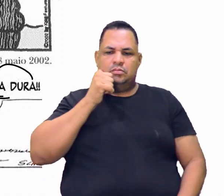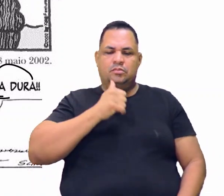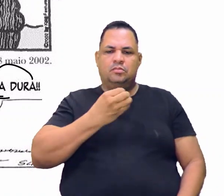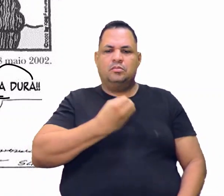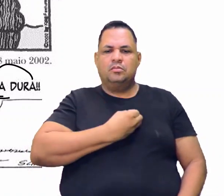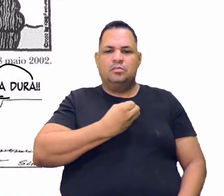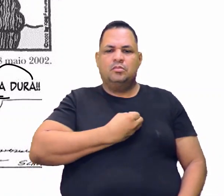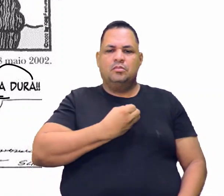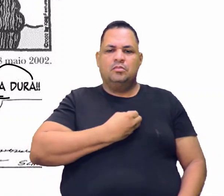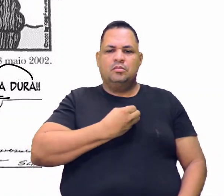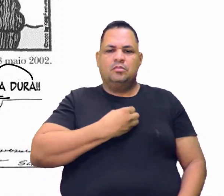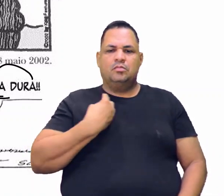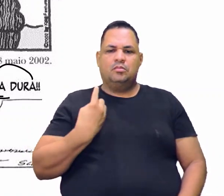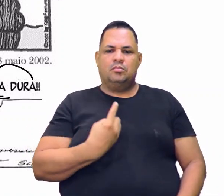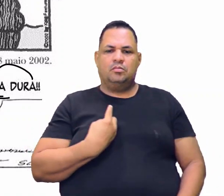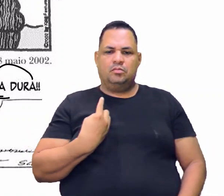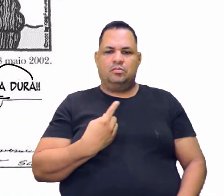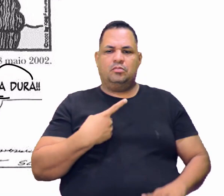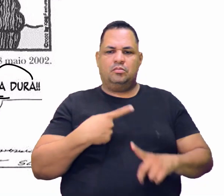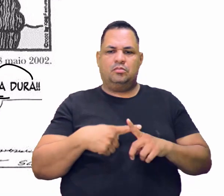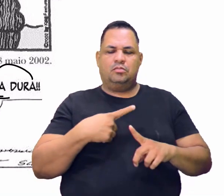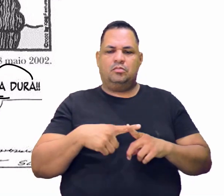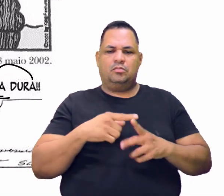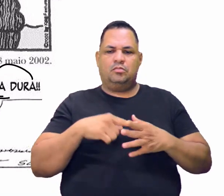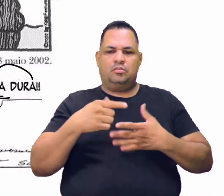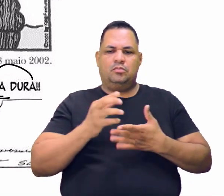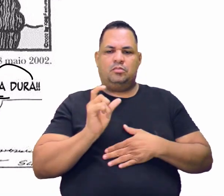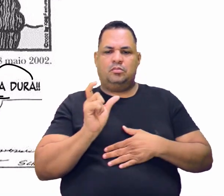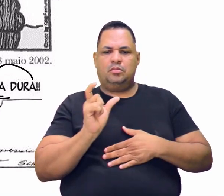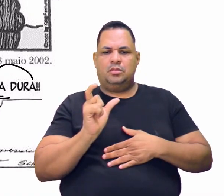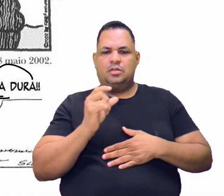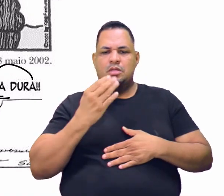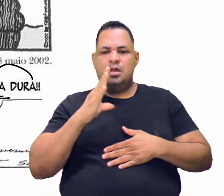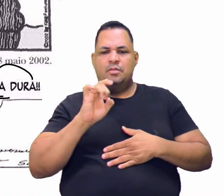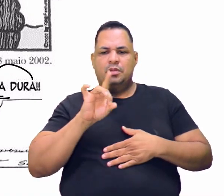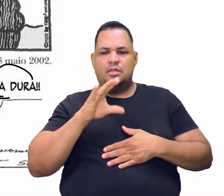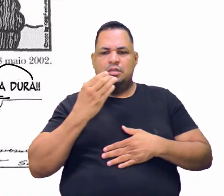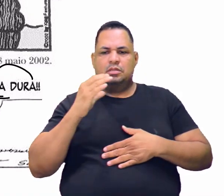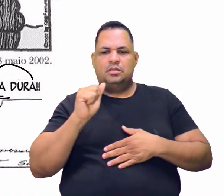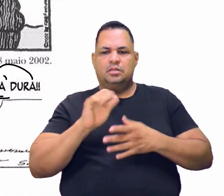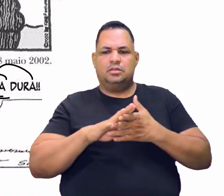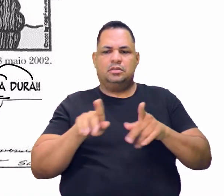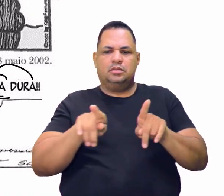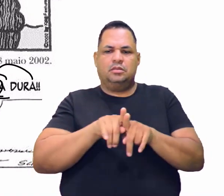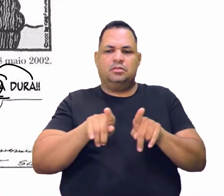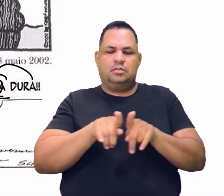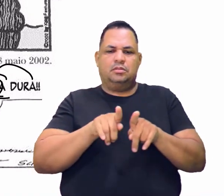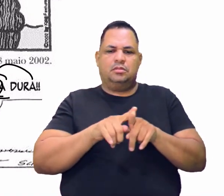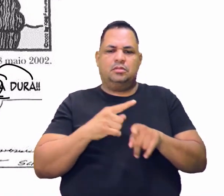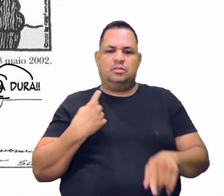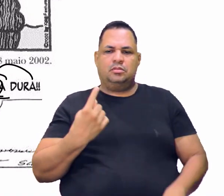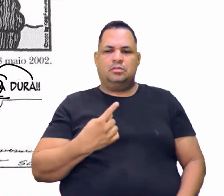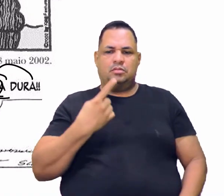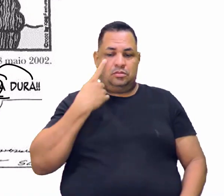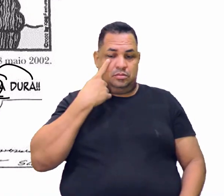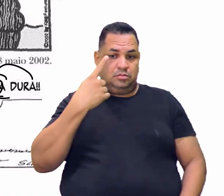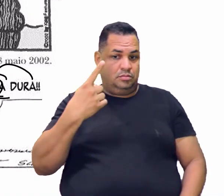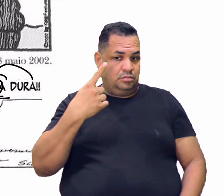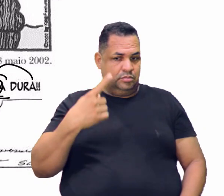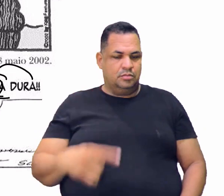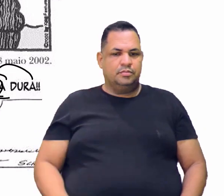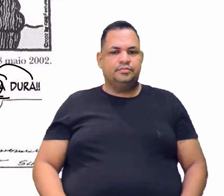número, ele vai estar no singular, porque a palavra cabeça está no singular também. Belezinha? Então, fique ligado nessa